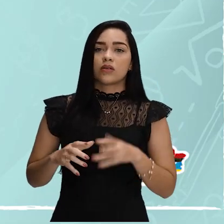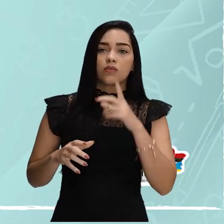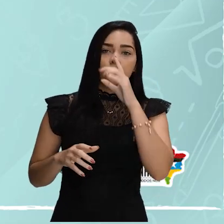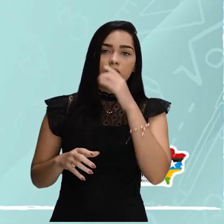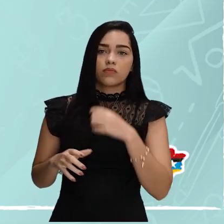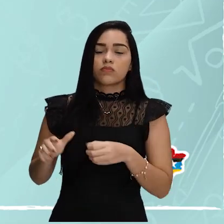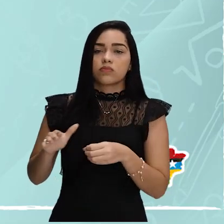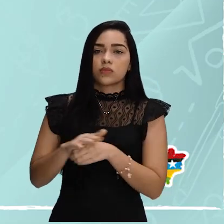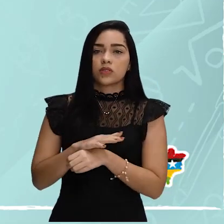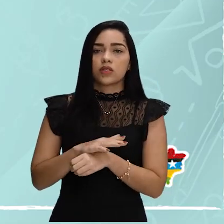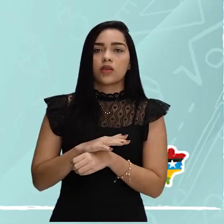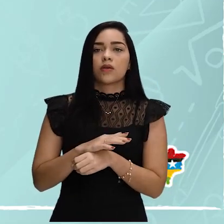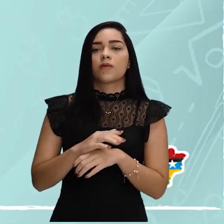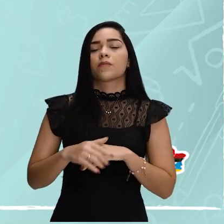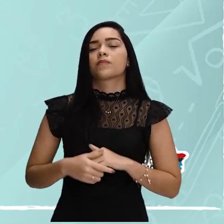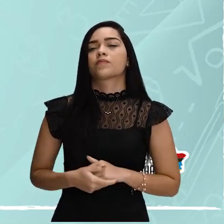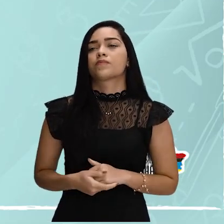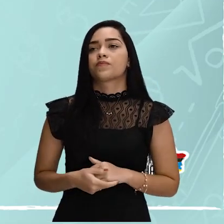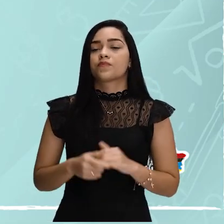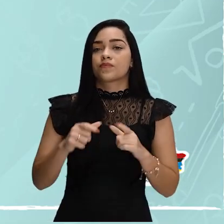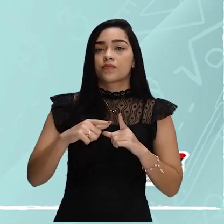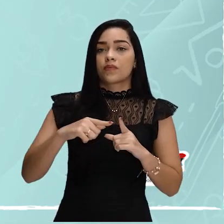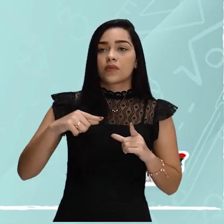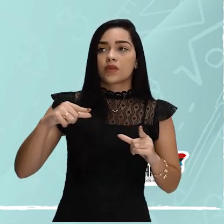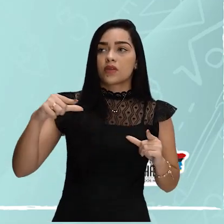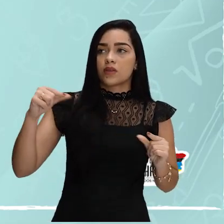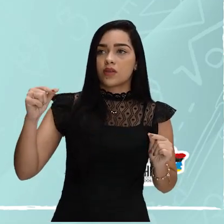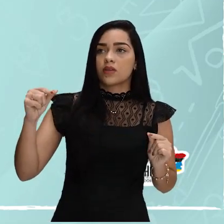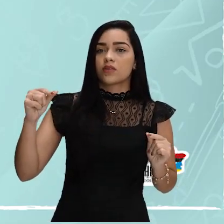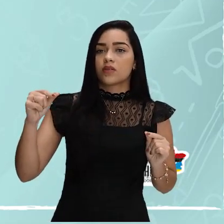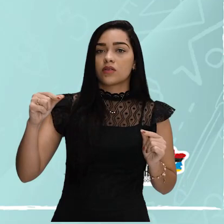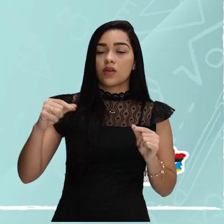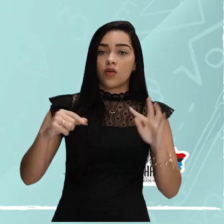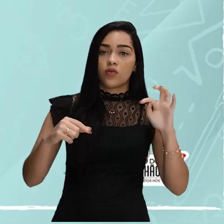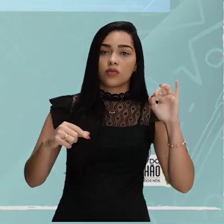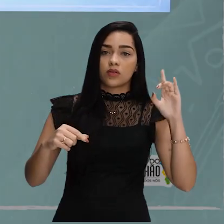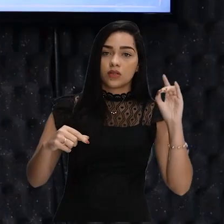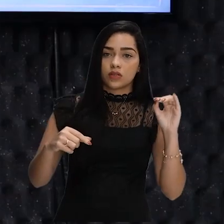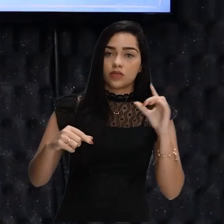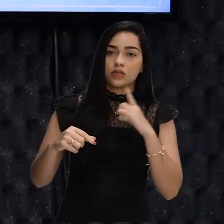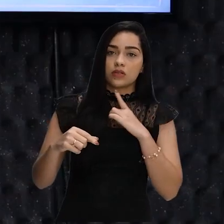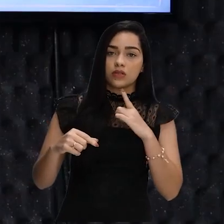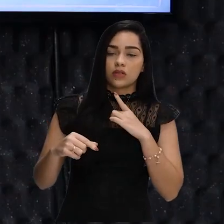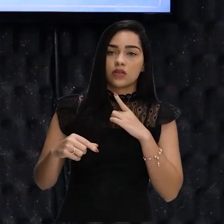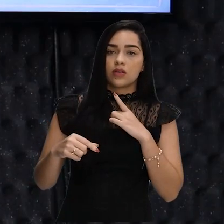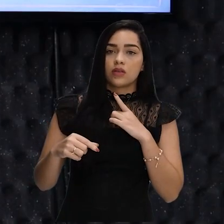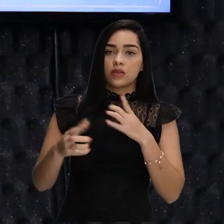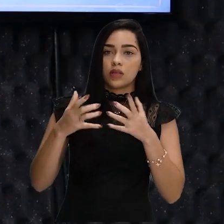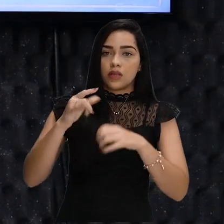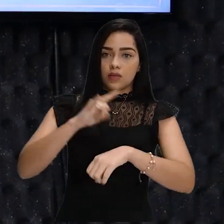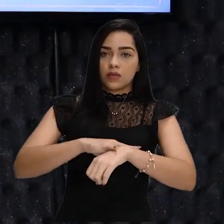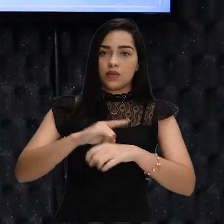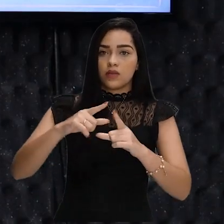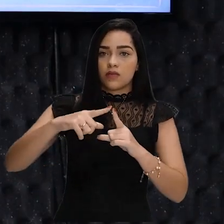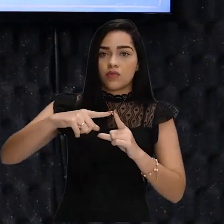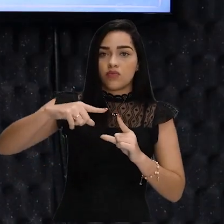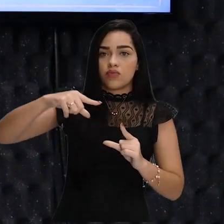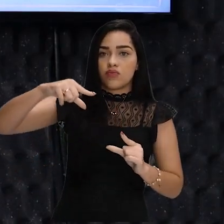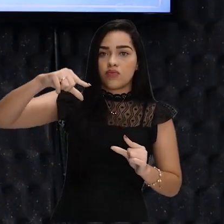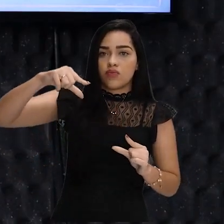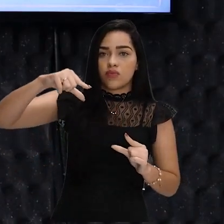cheia. Então, ela estende, né? Então, o tecido que forma a bexiga, ele precisa ter uma